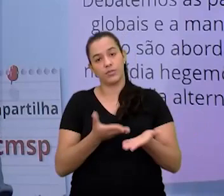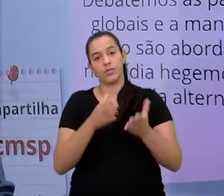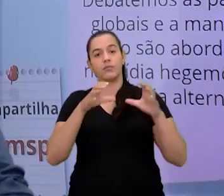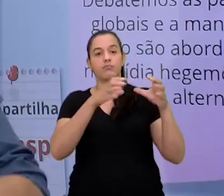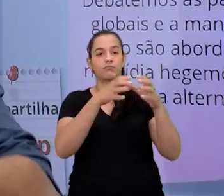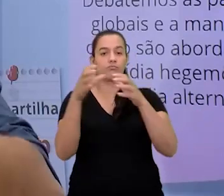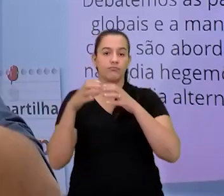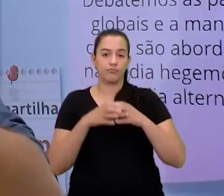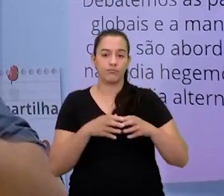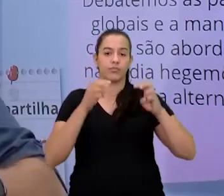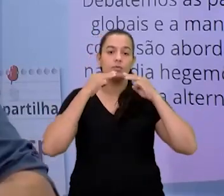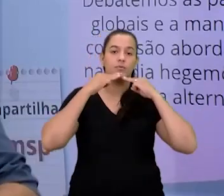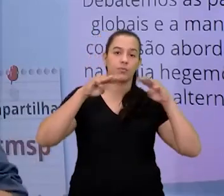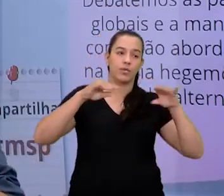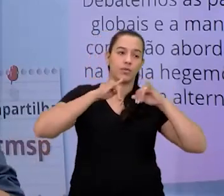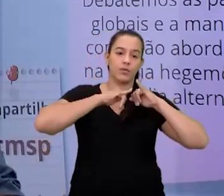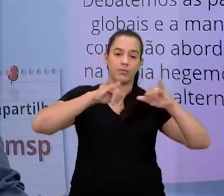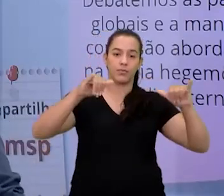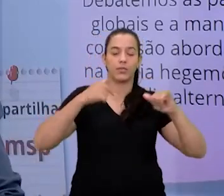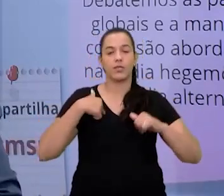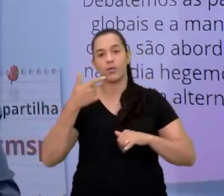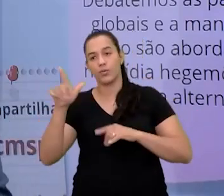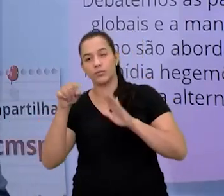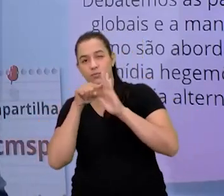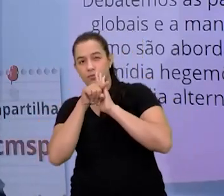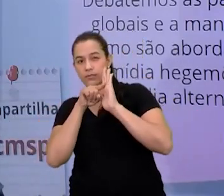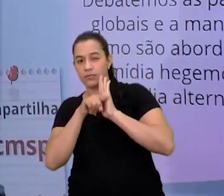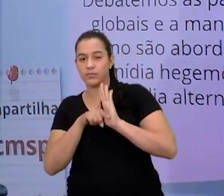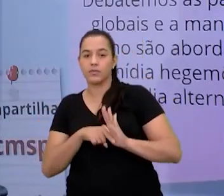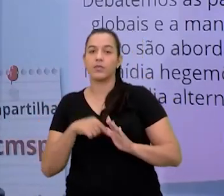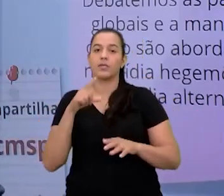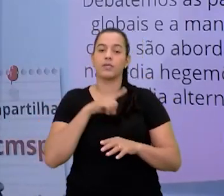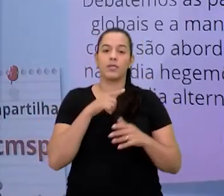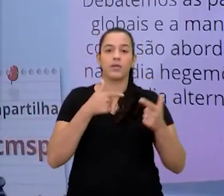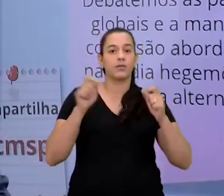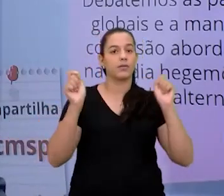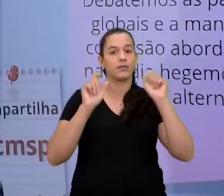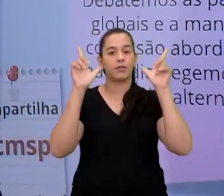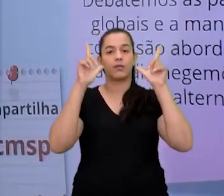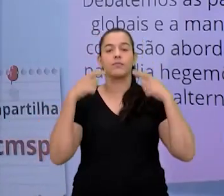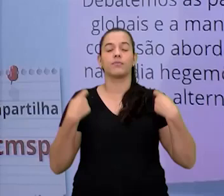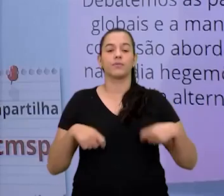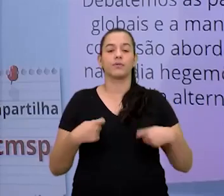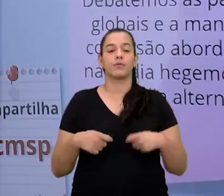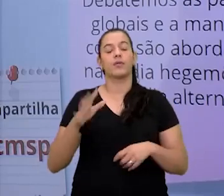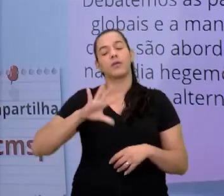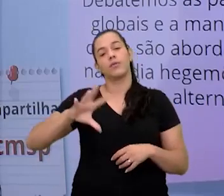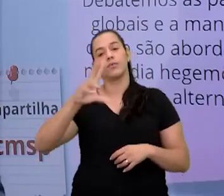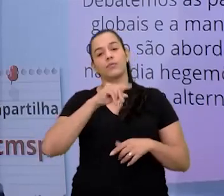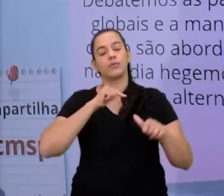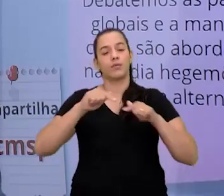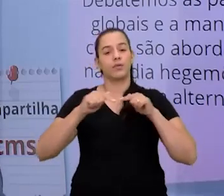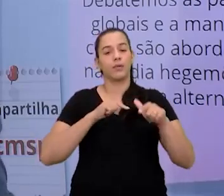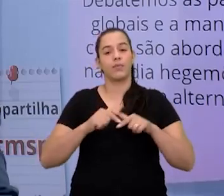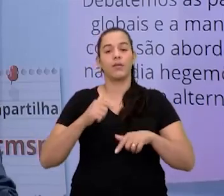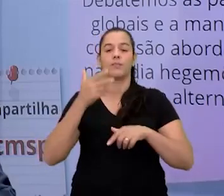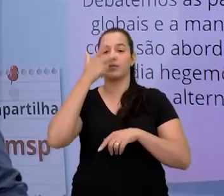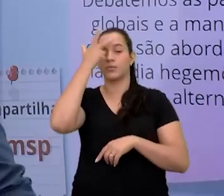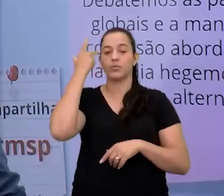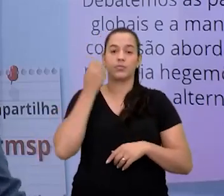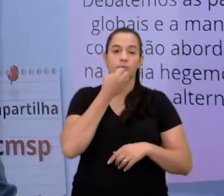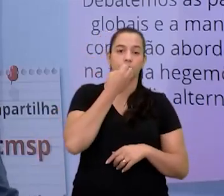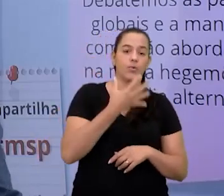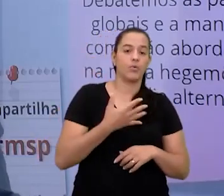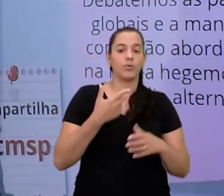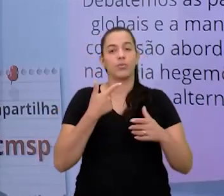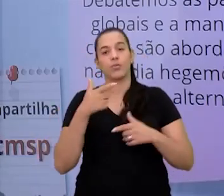à toa que existe o ombudsman, aquele cara que fica observando a notícia, não é à toa que a gente tem que estar atento. É um serviço, como todo serviço, tem pessoas boas e pessoas com outros